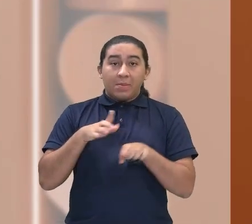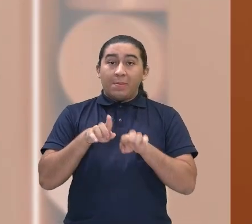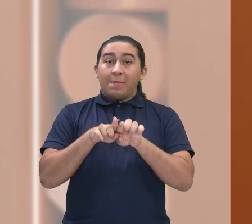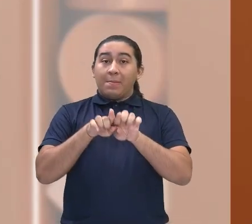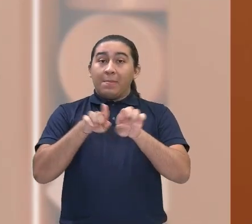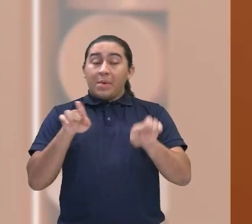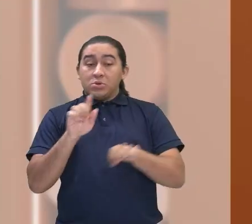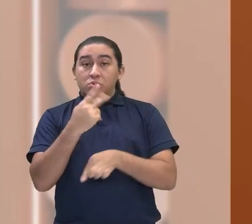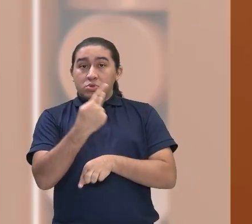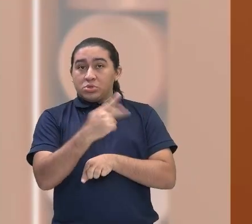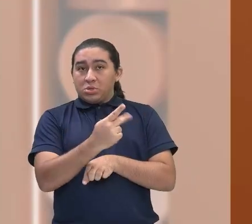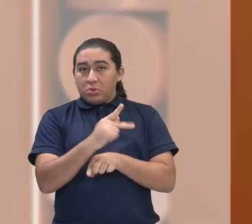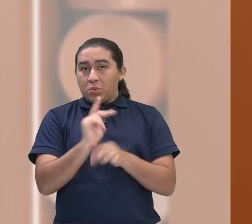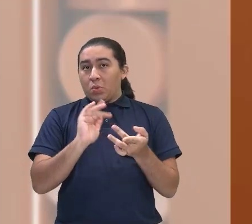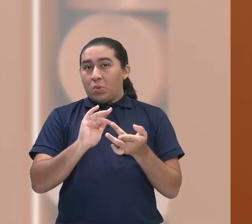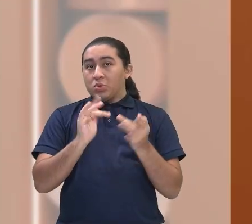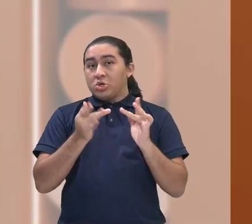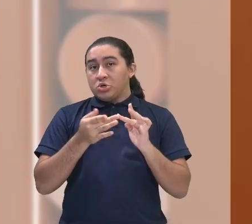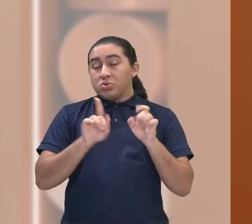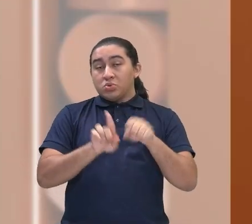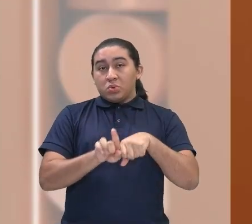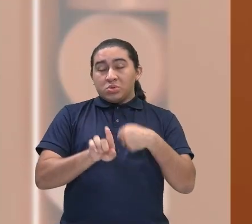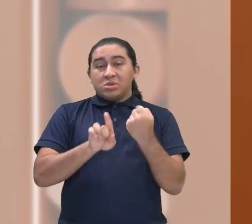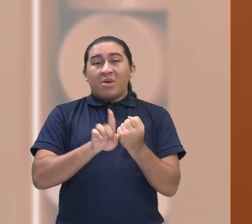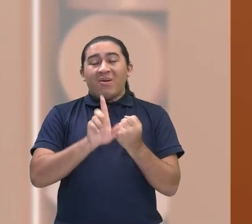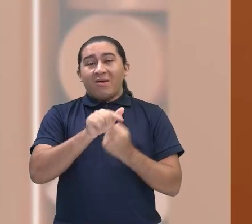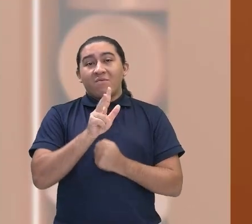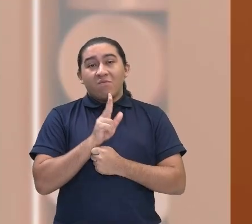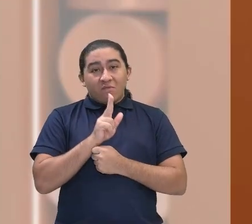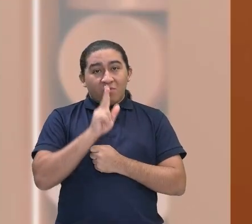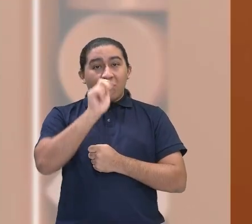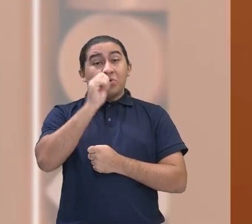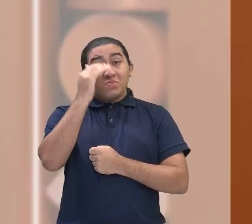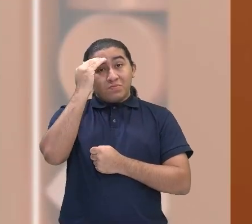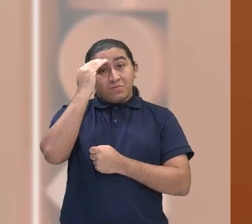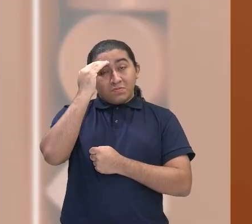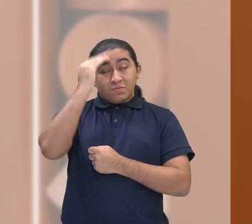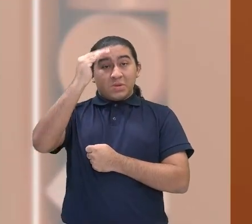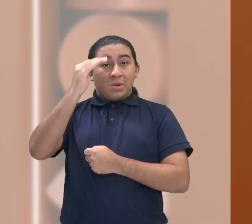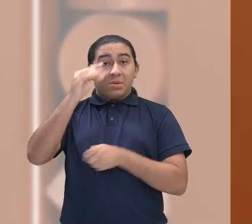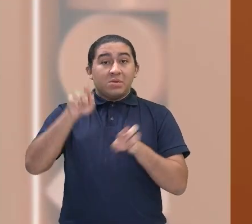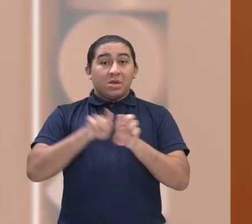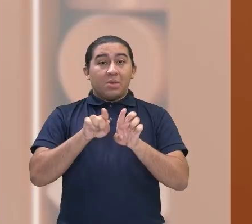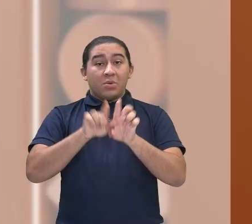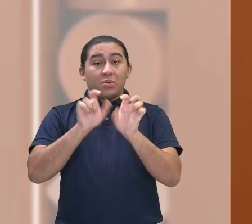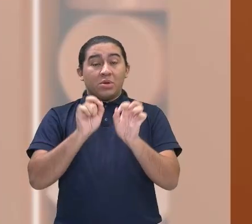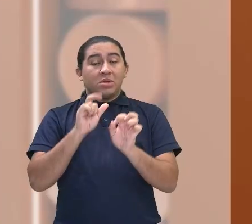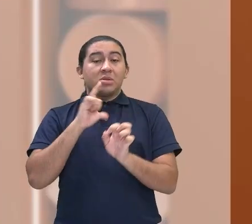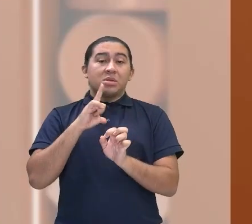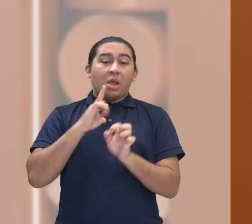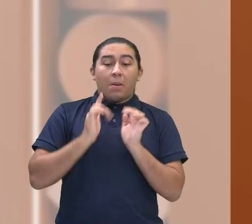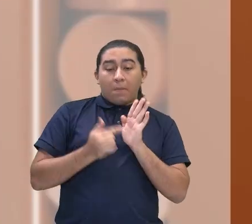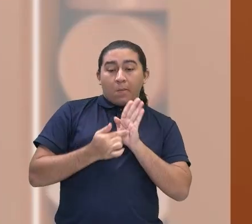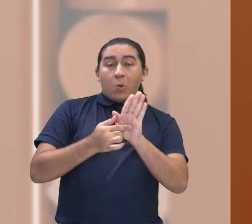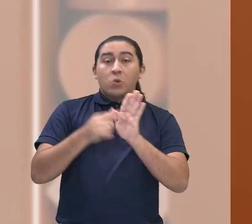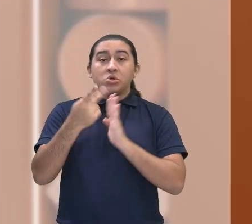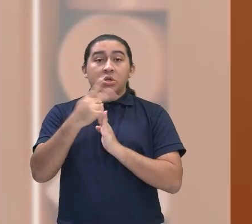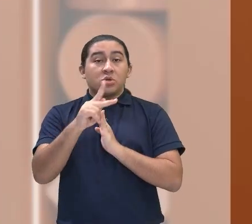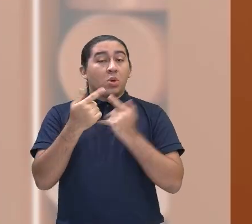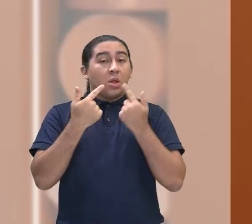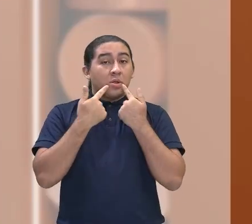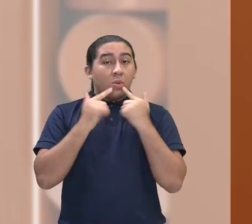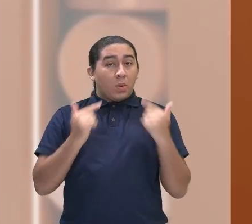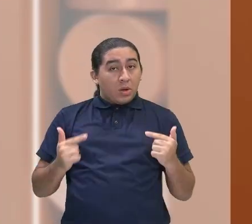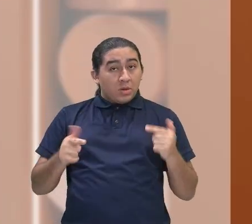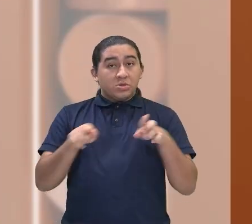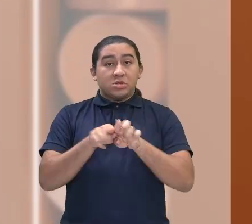contexto social ele é um pouco mais forte e ele vai, né, se refletir na sua linguagem,